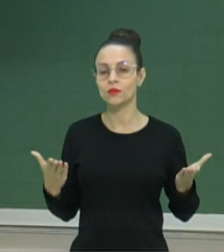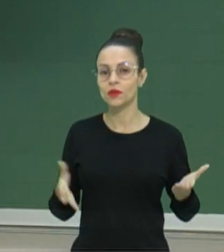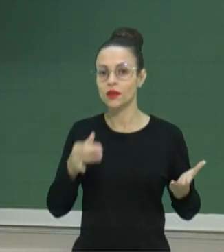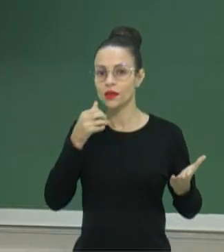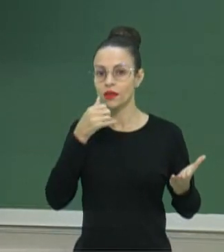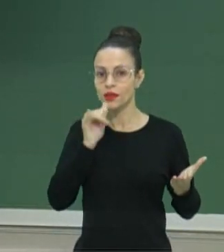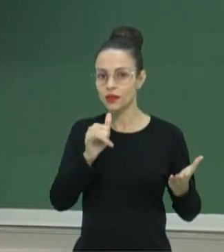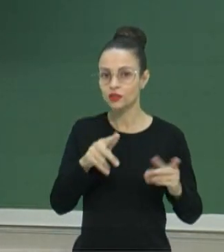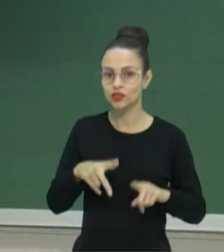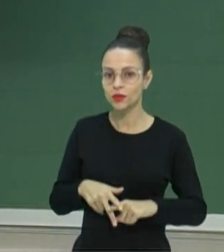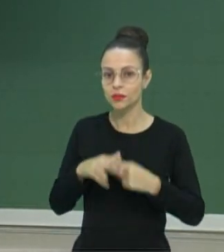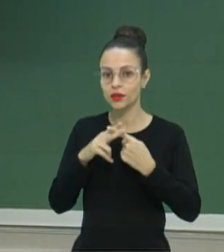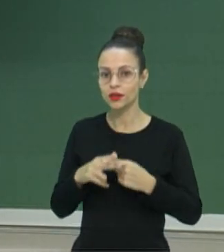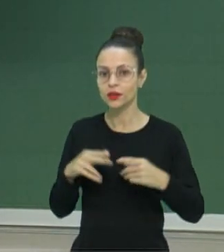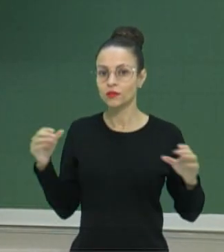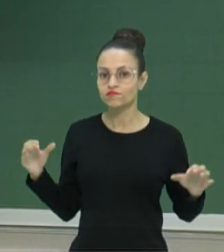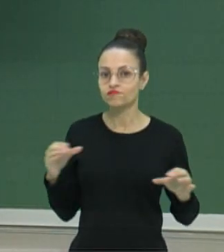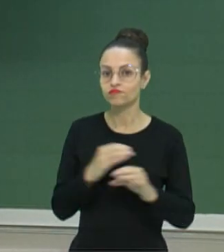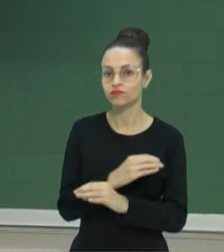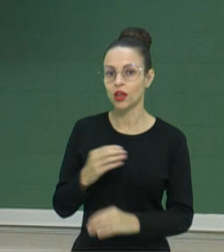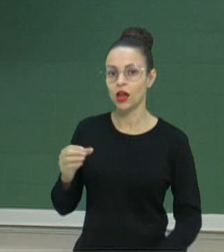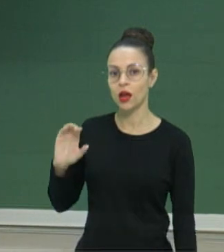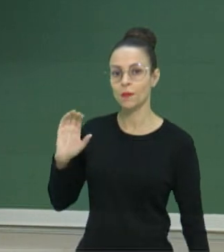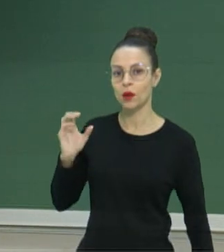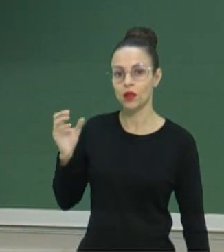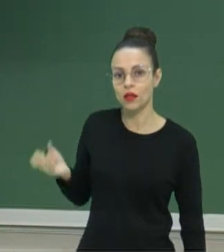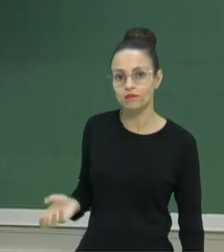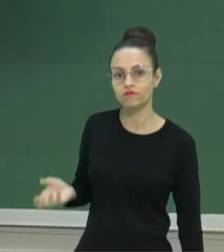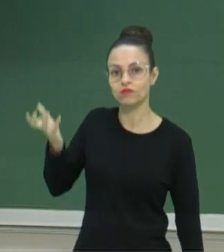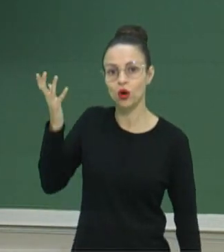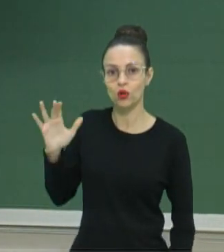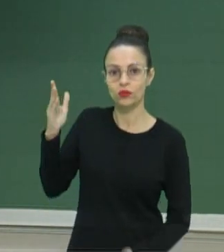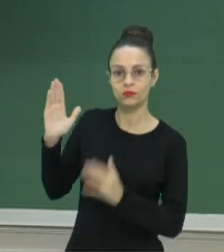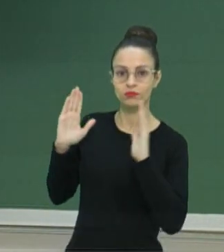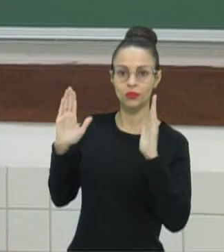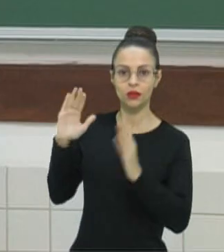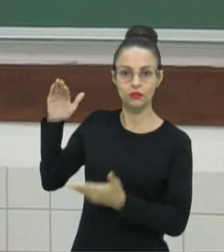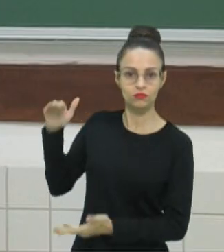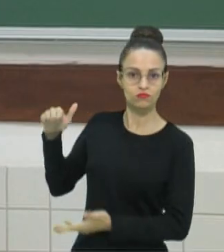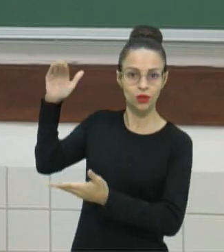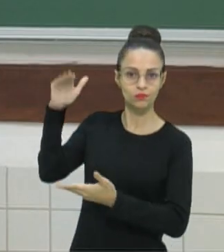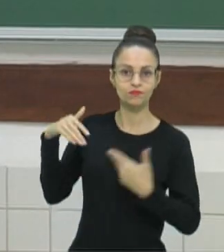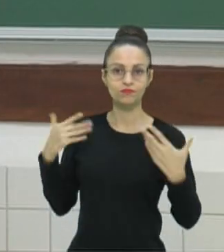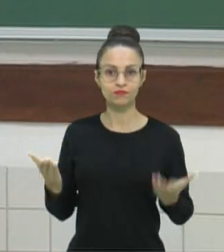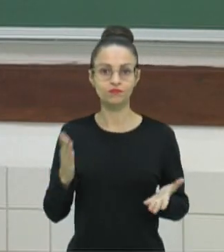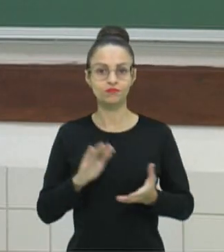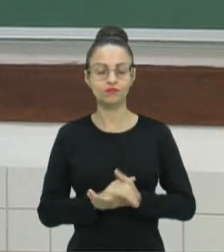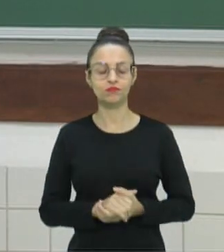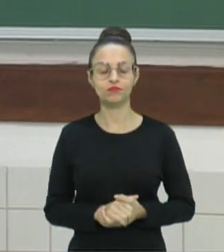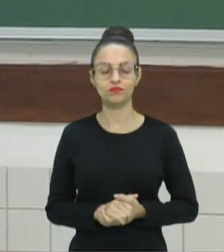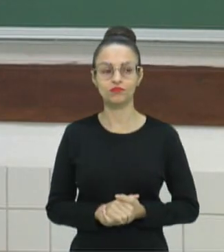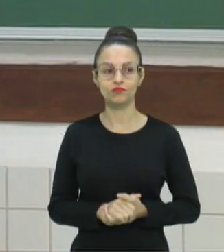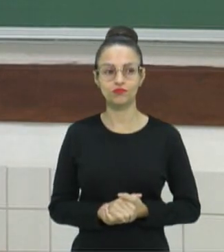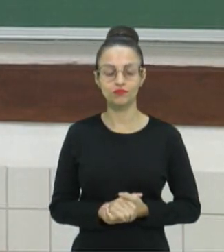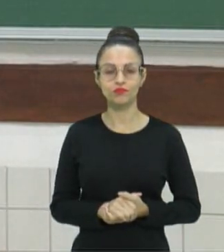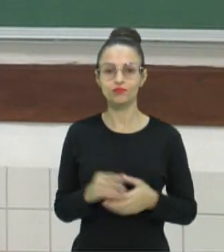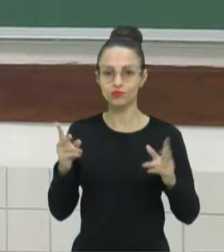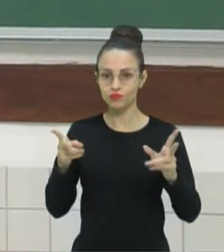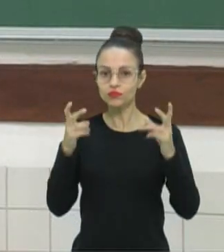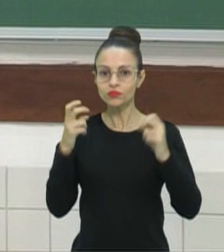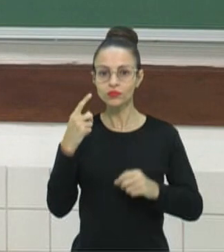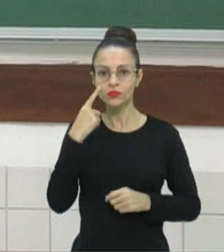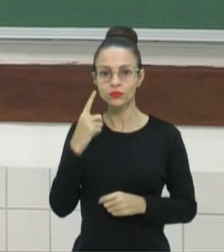energia mecânica total da bola durante o lançamento. Primeira coisa, eu vou perceber